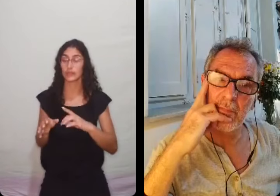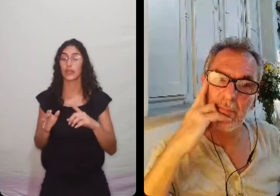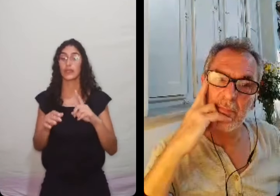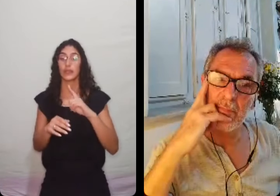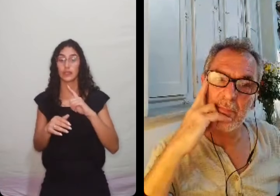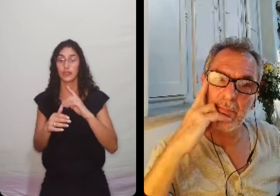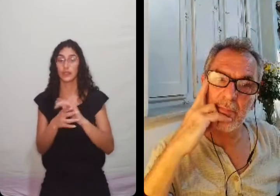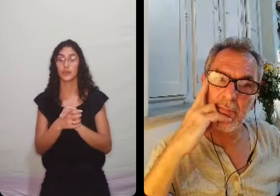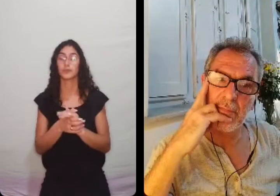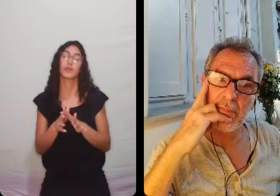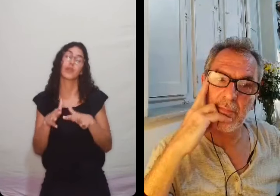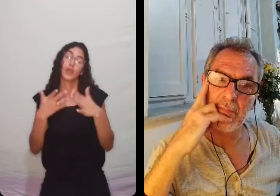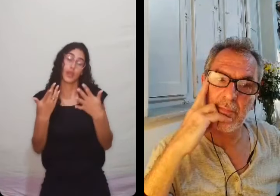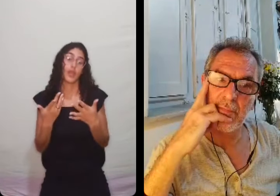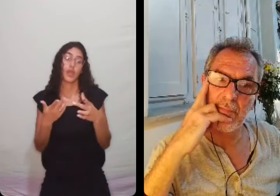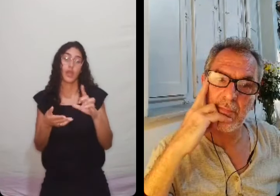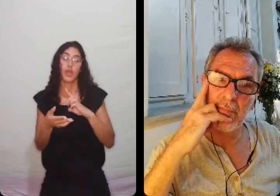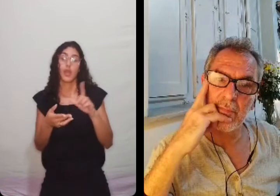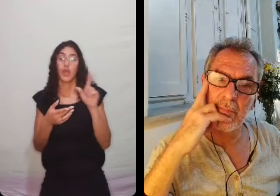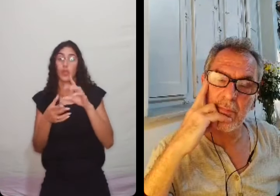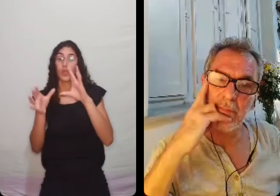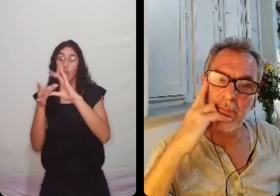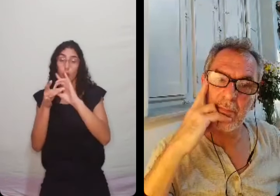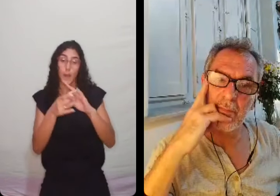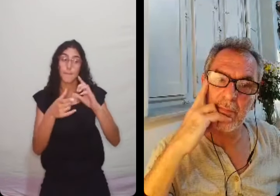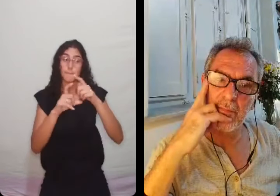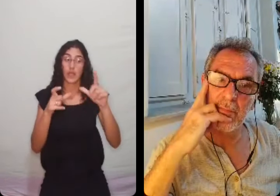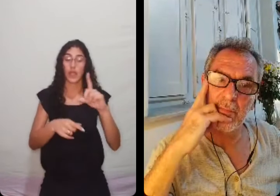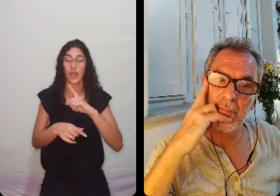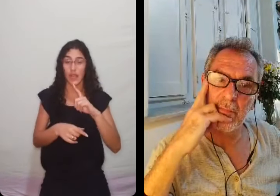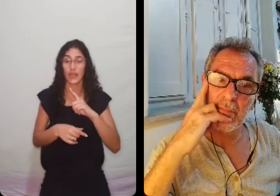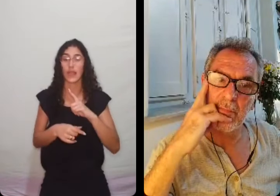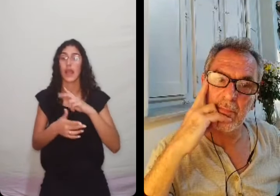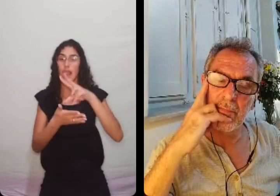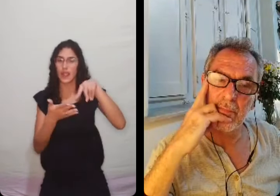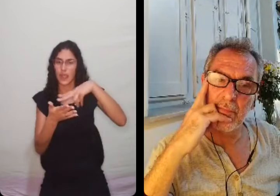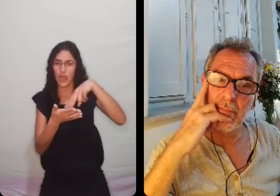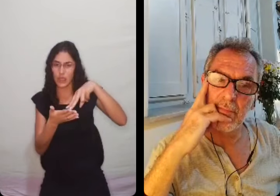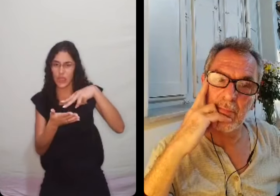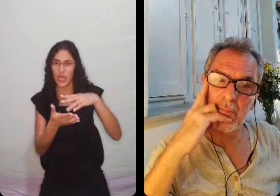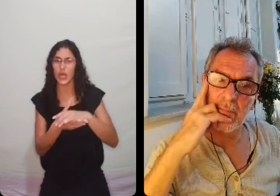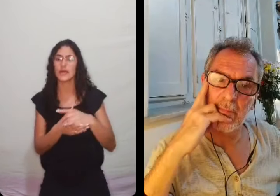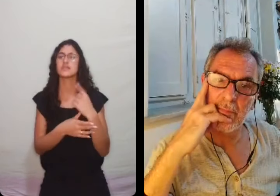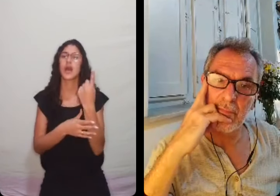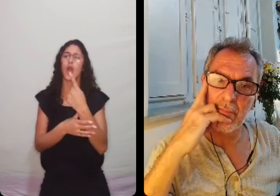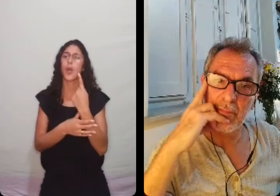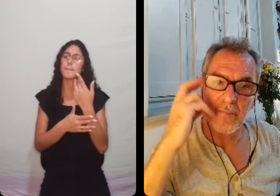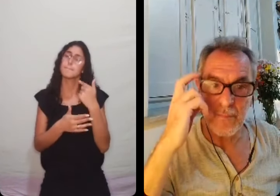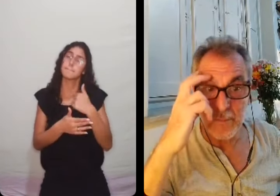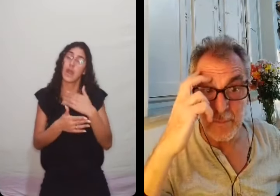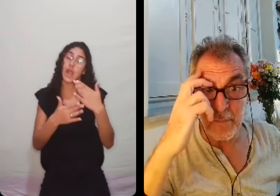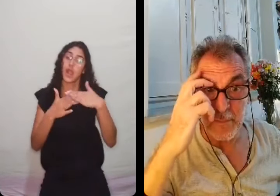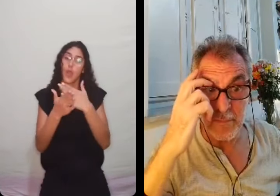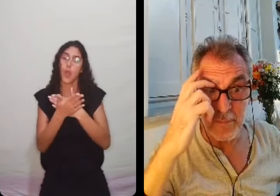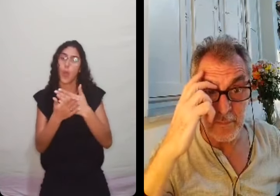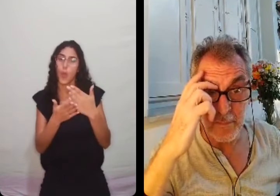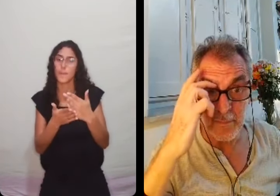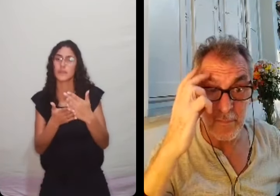num contexto maior. Pensando da dança contemporânea. Mas eu fui aluna de clausviana e Rainer Viana.